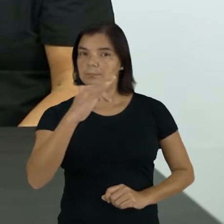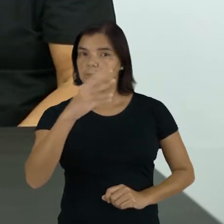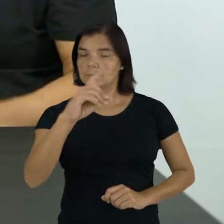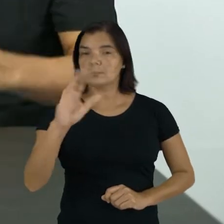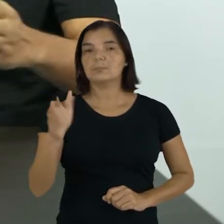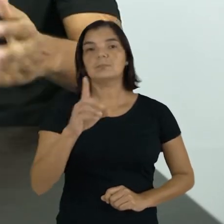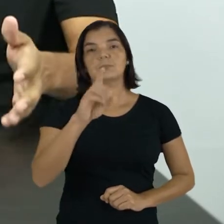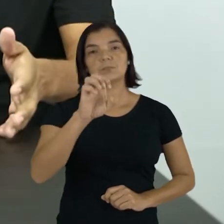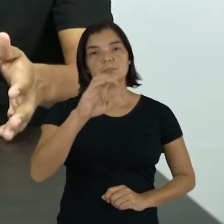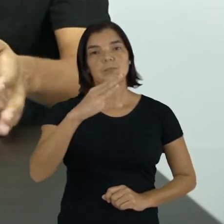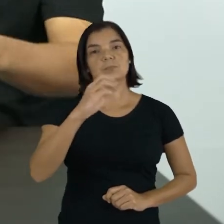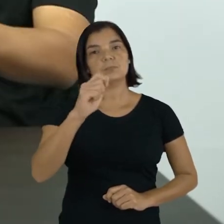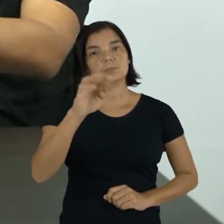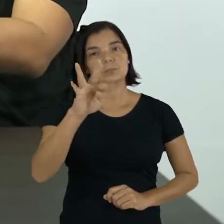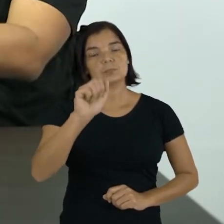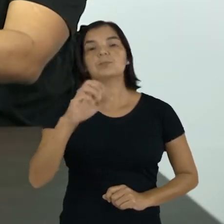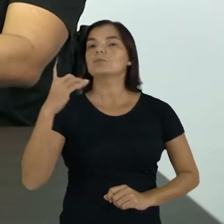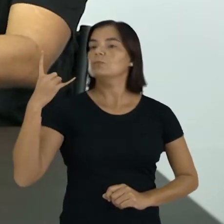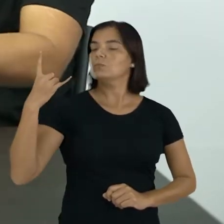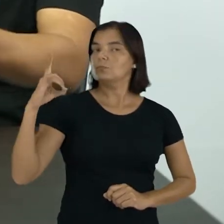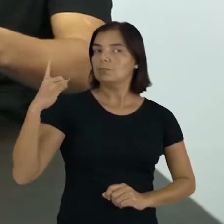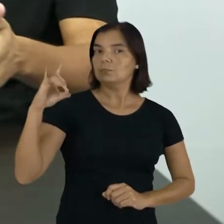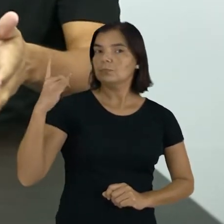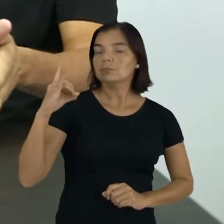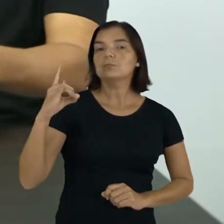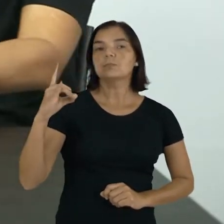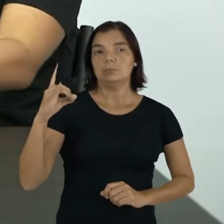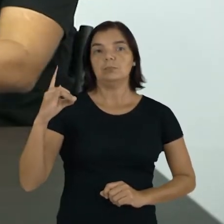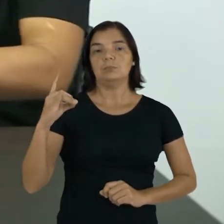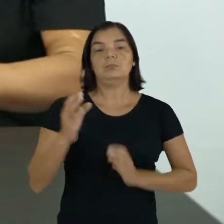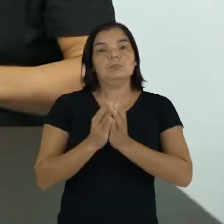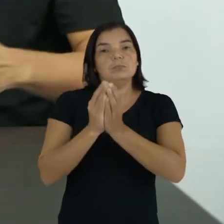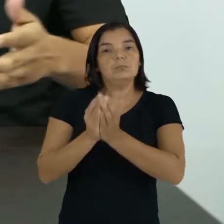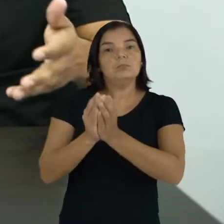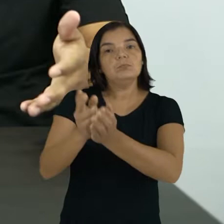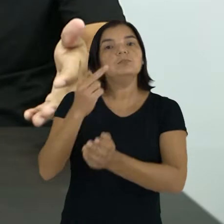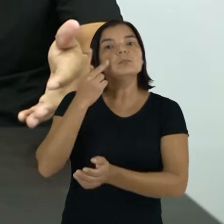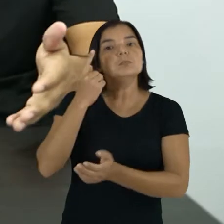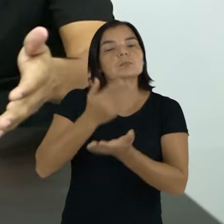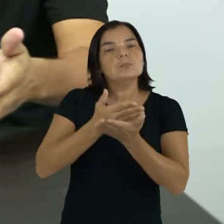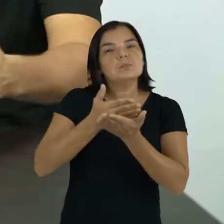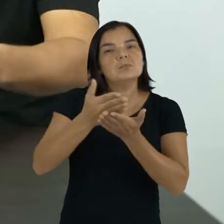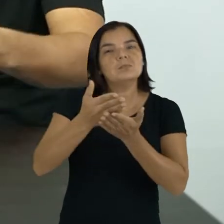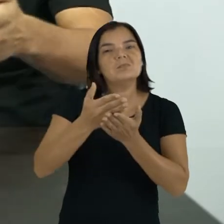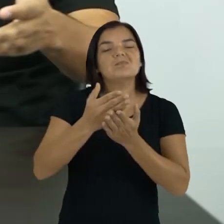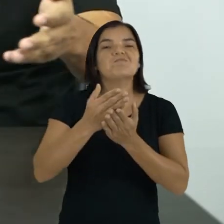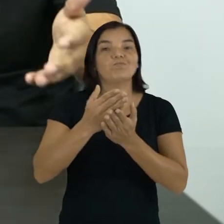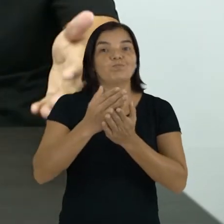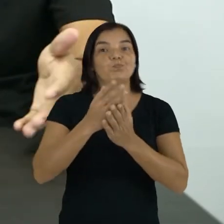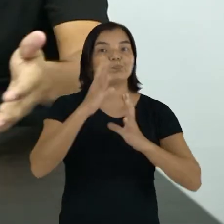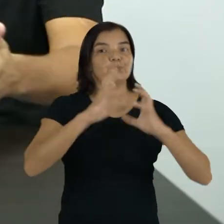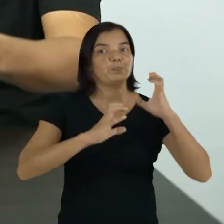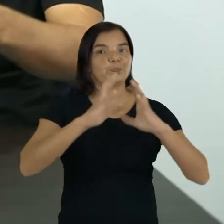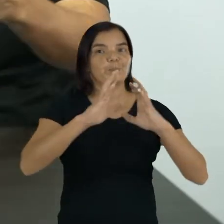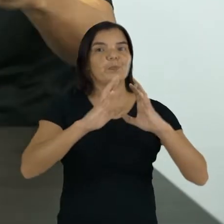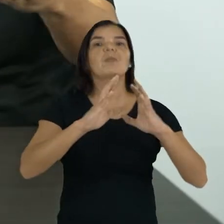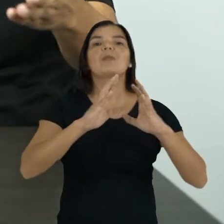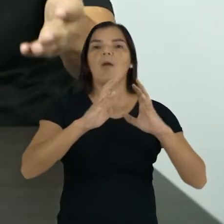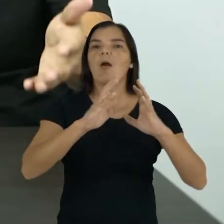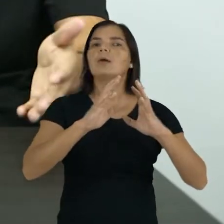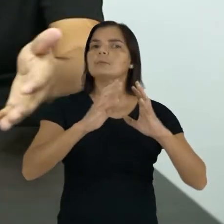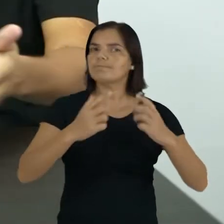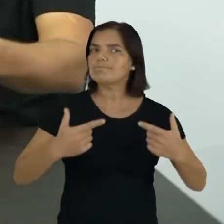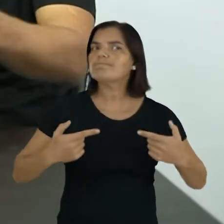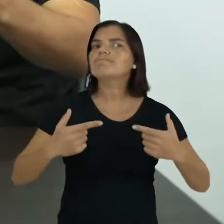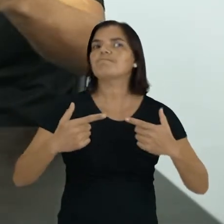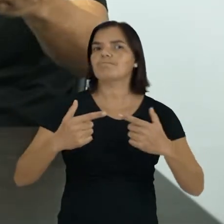1902, bolivianos e nordestinos começam então a batalhar por esse território,